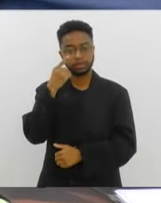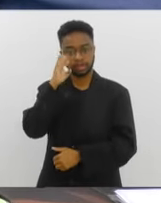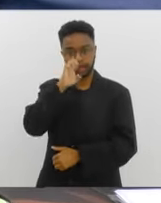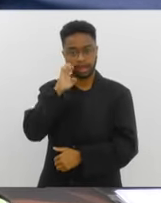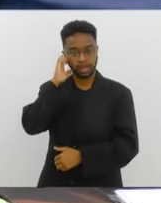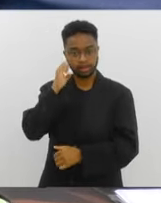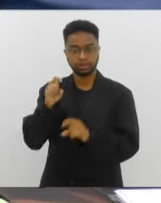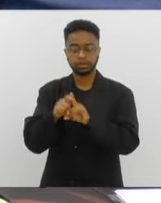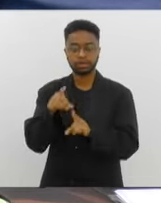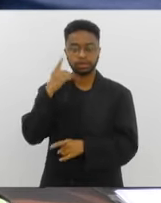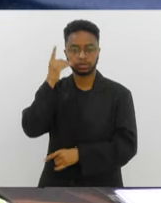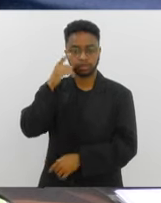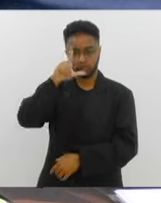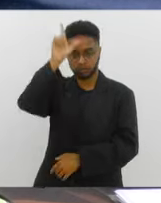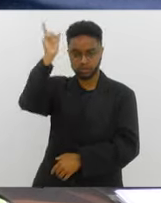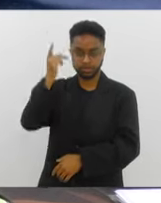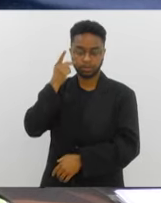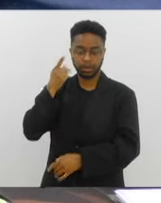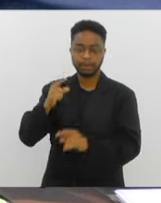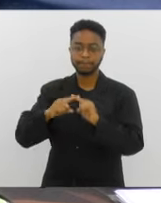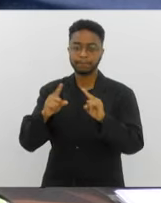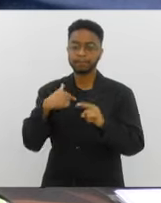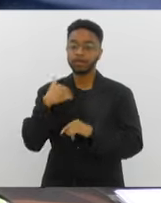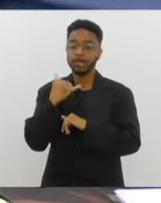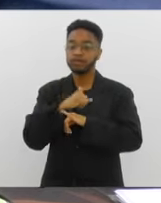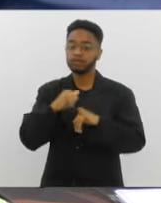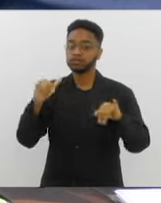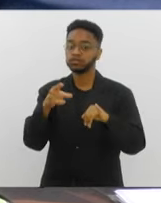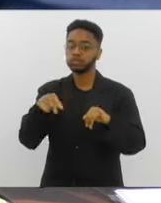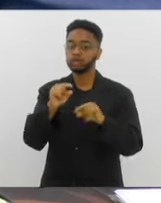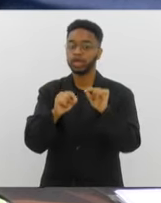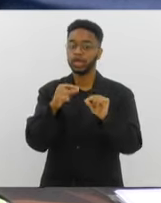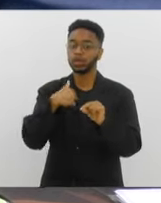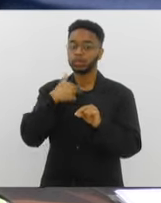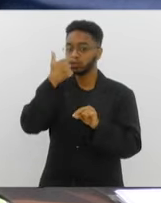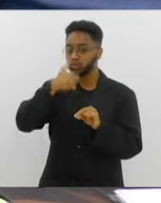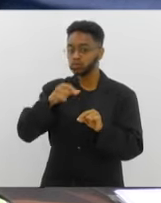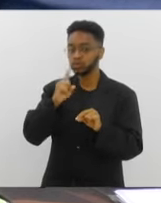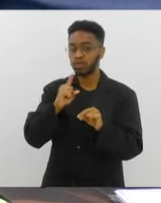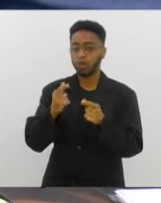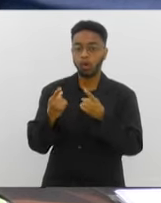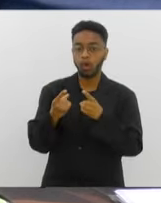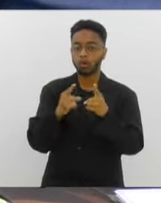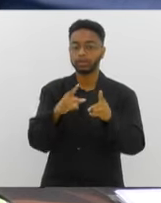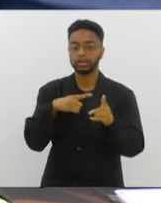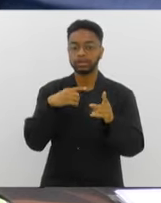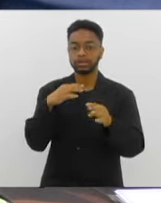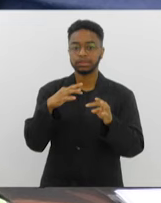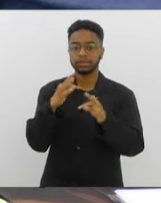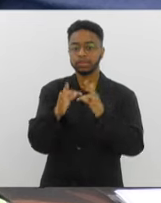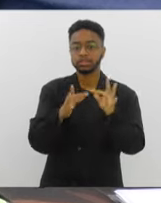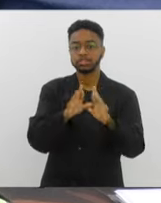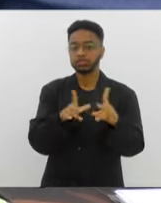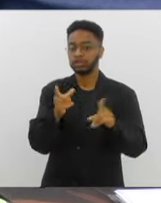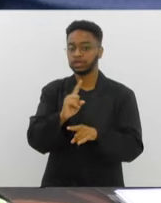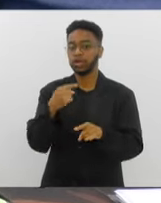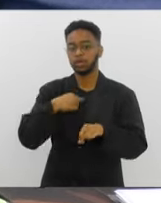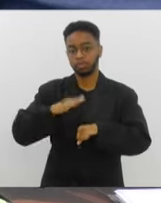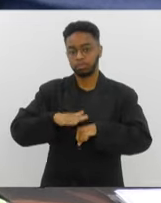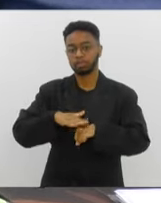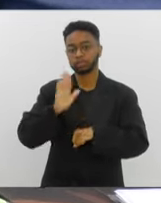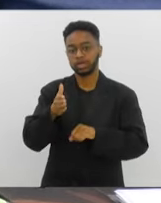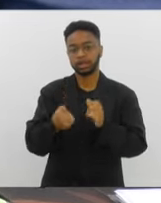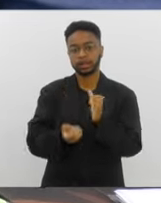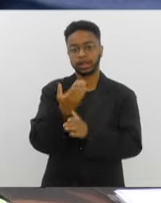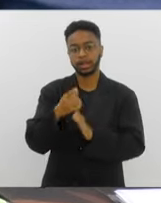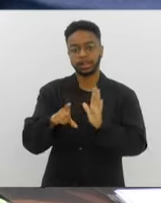e o deputado Luiz Paulo, mas já avisando que eu não sou contrário a que haja tratamento diferenciado. Eu mesmo já fiz leis nesse sentido.